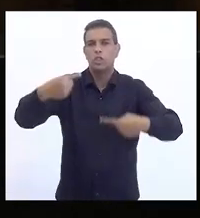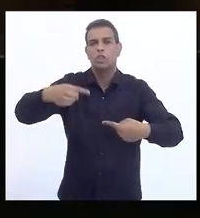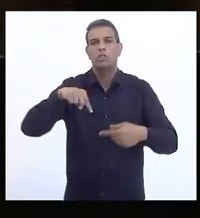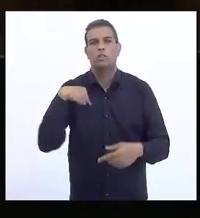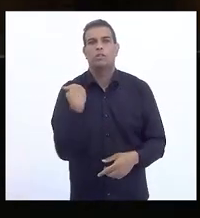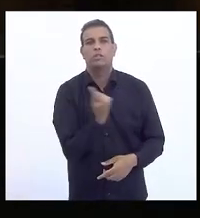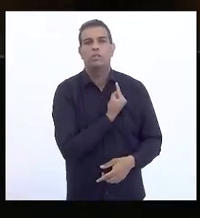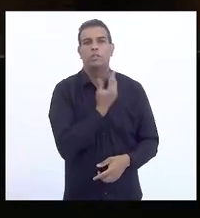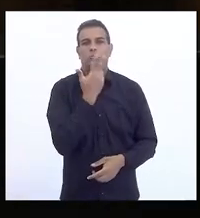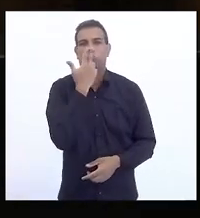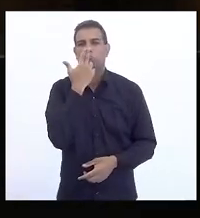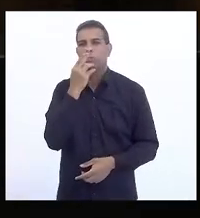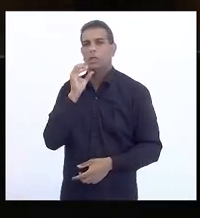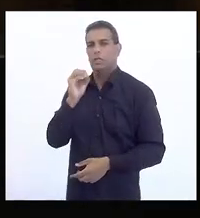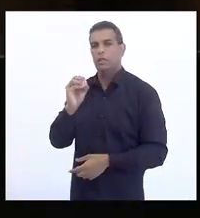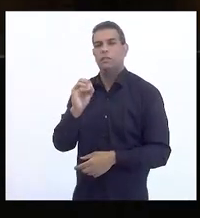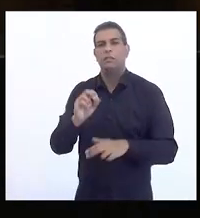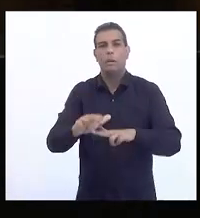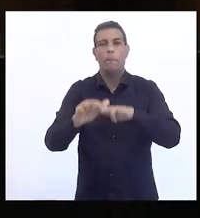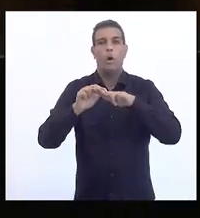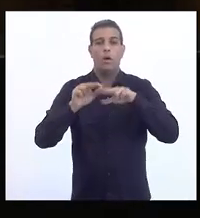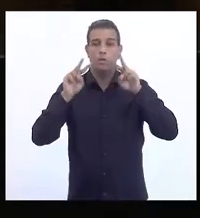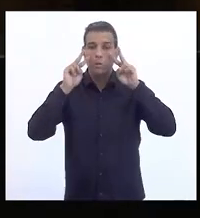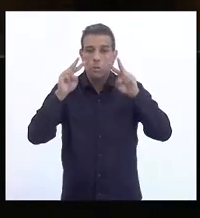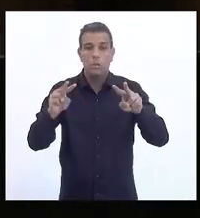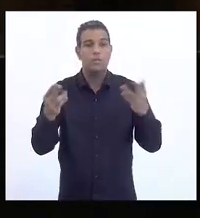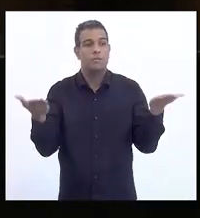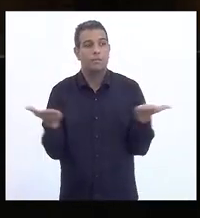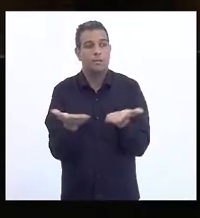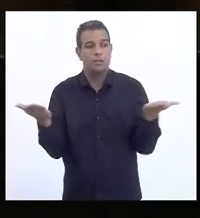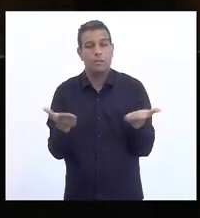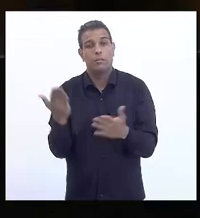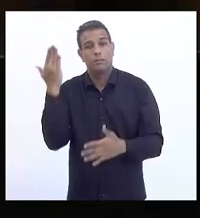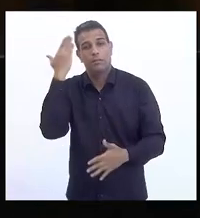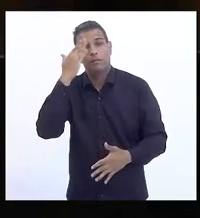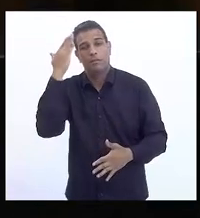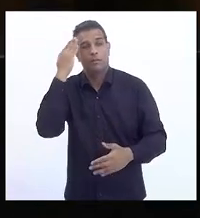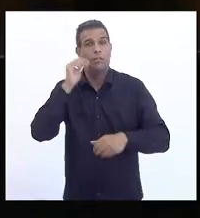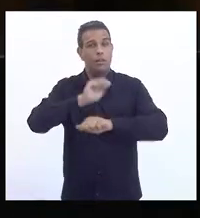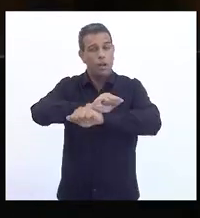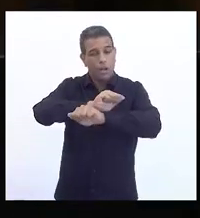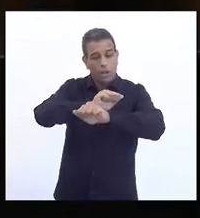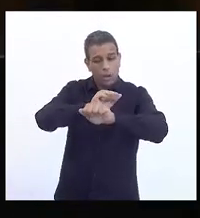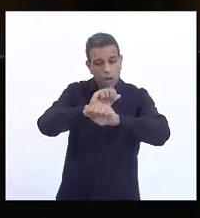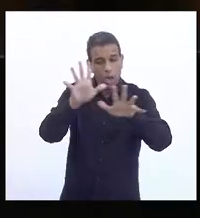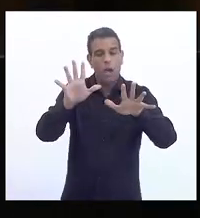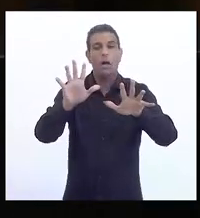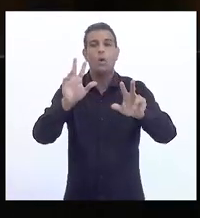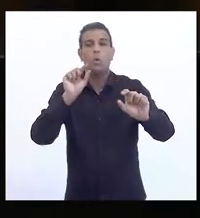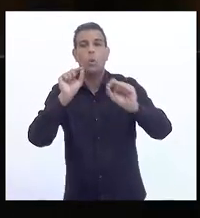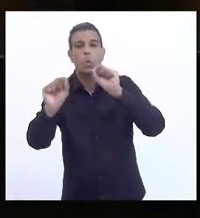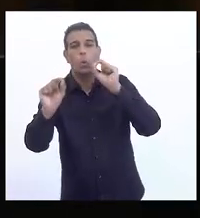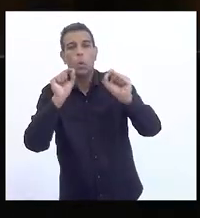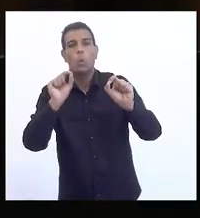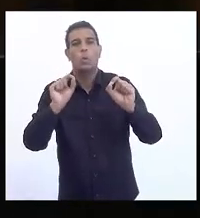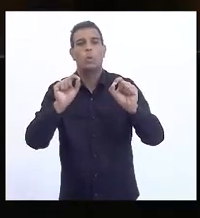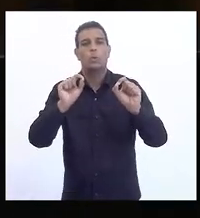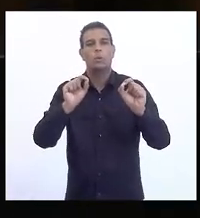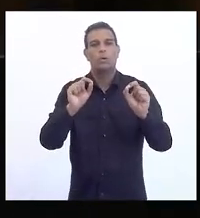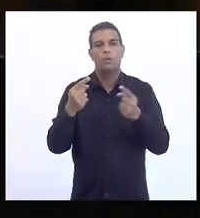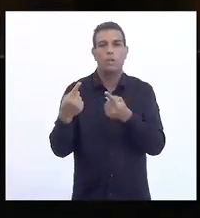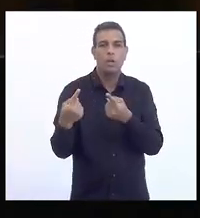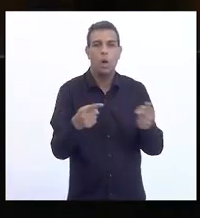absolutamente zeradas. E é por essa razão que, apesar de entender as questões da